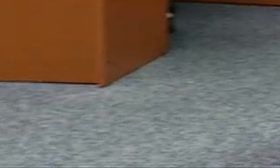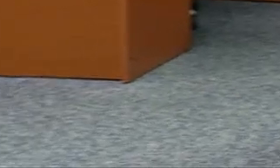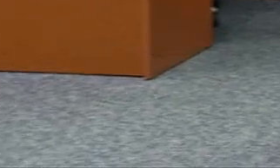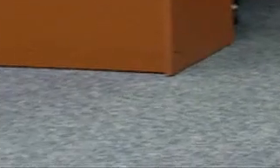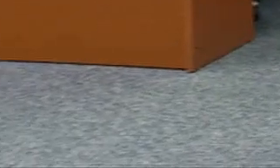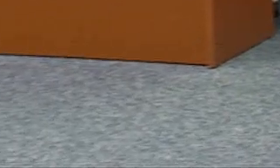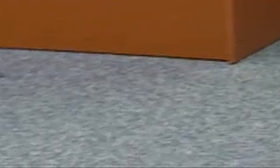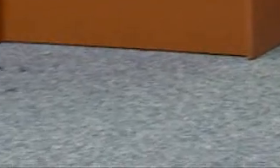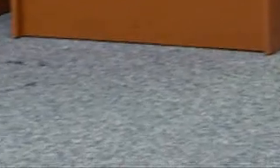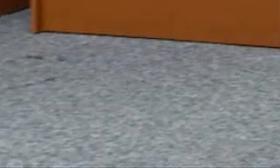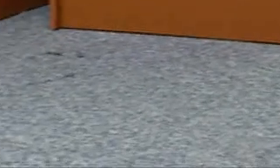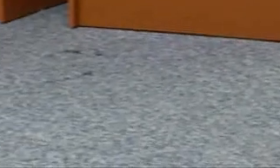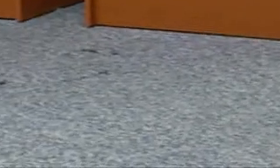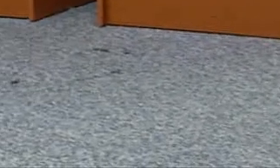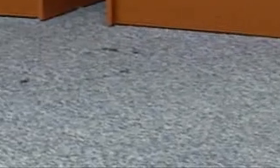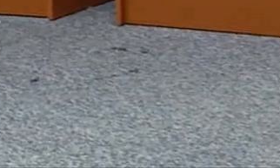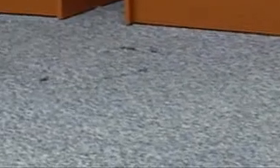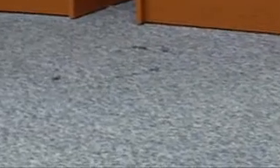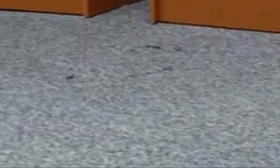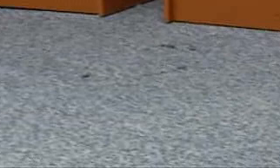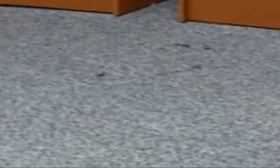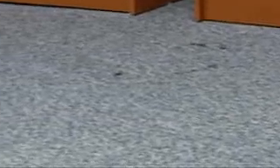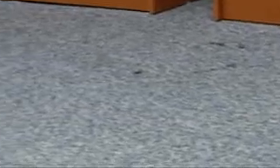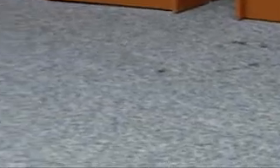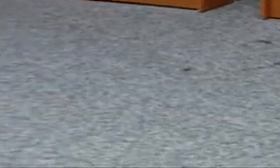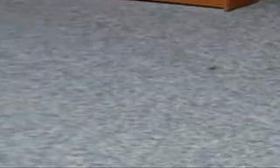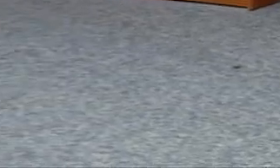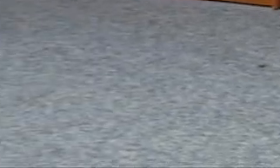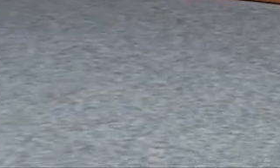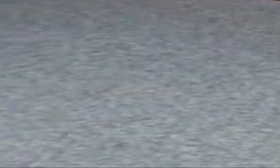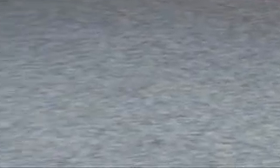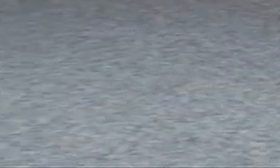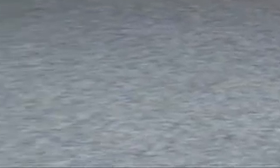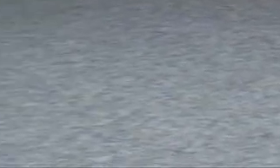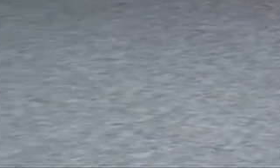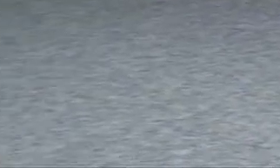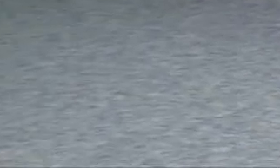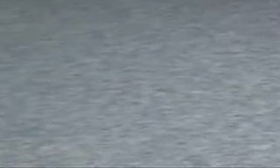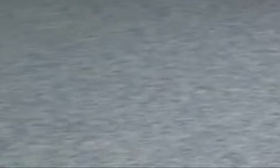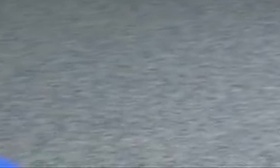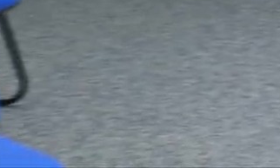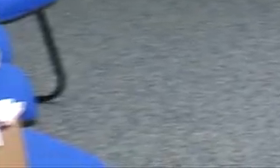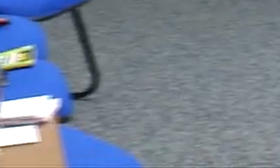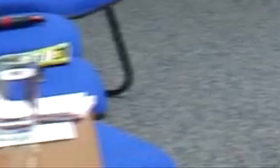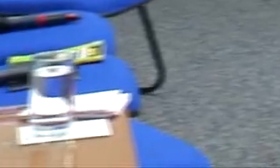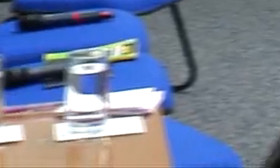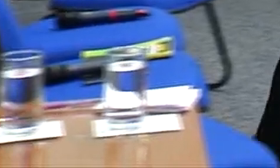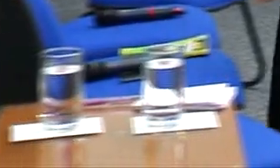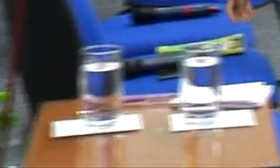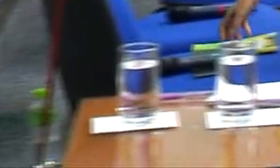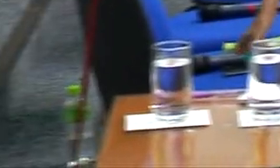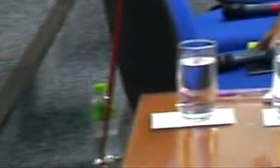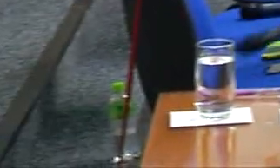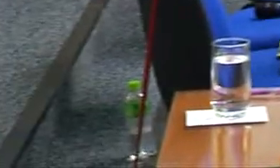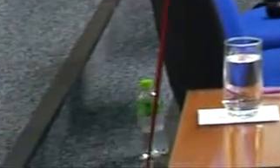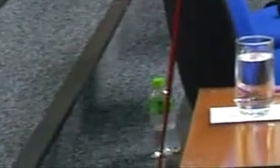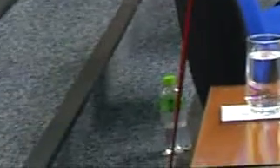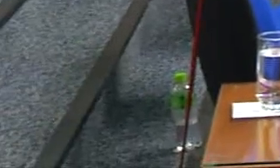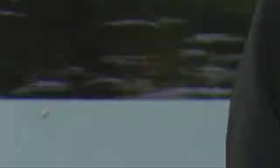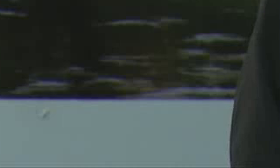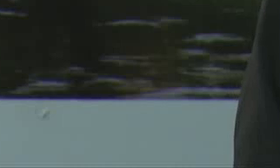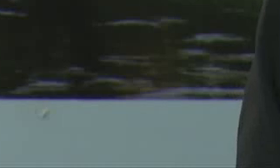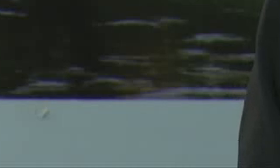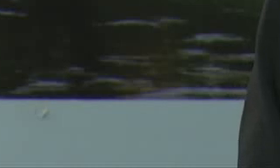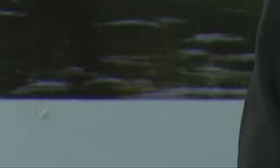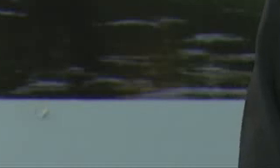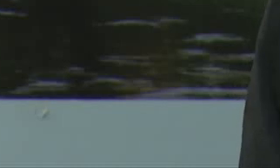trabalhos dessa Casa de Leis, para a presidência conjunta da audiência pública com o tema 16 dias